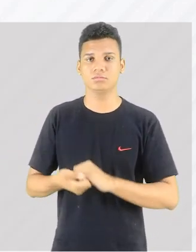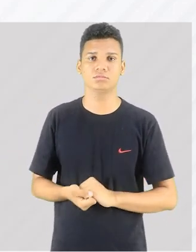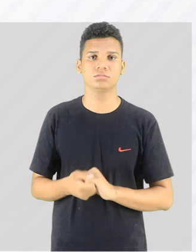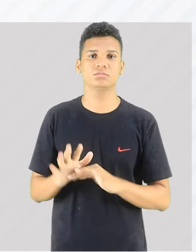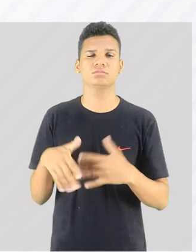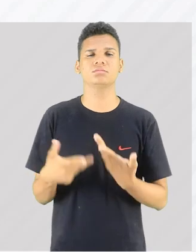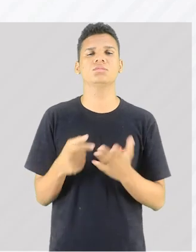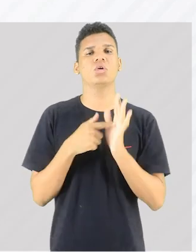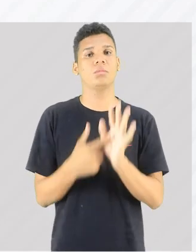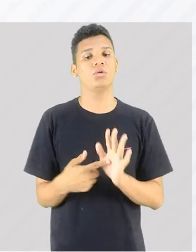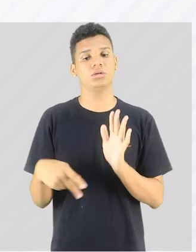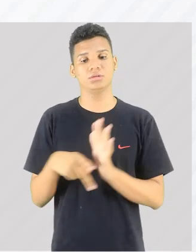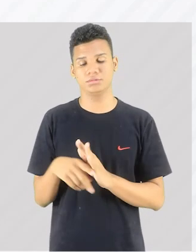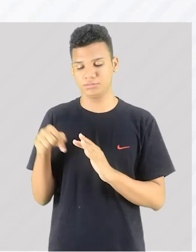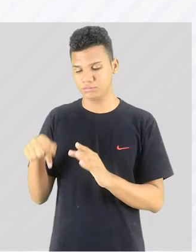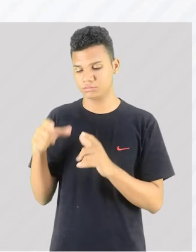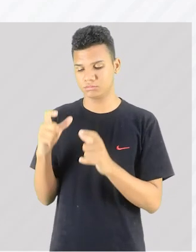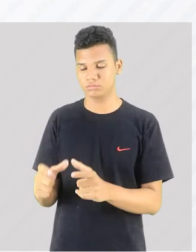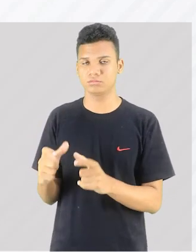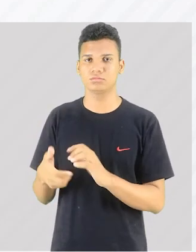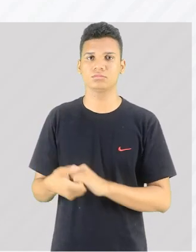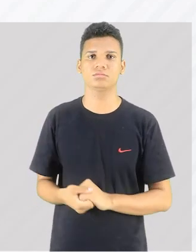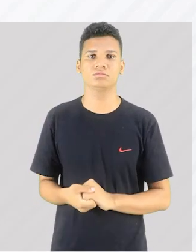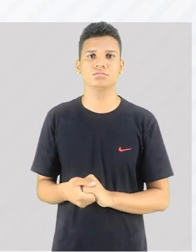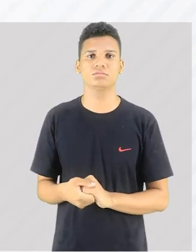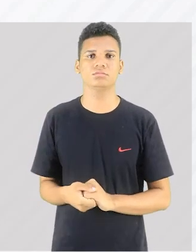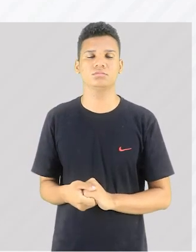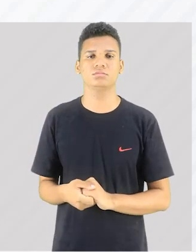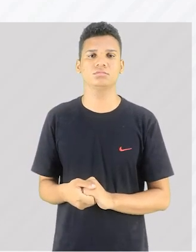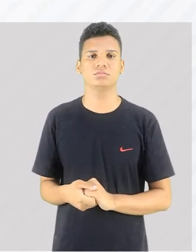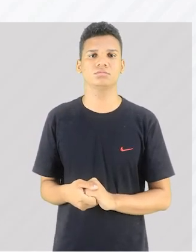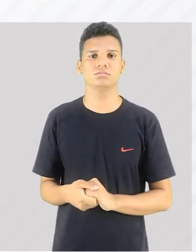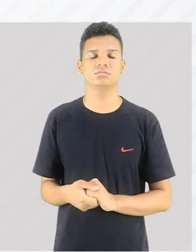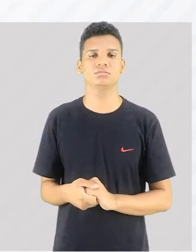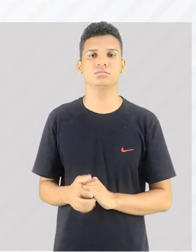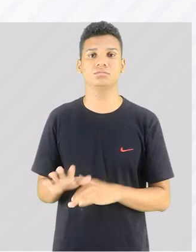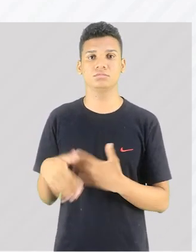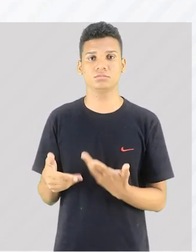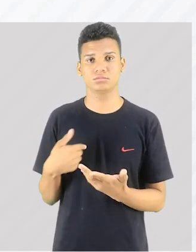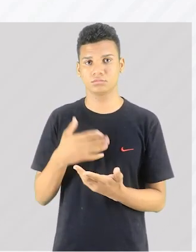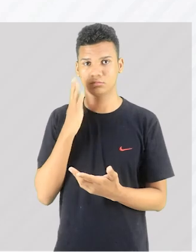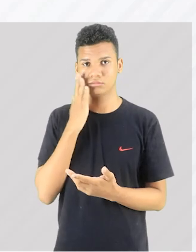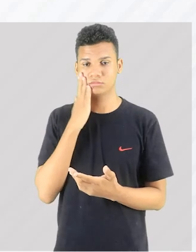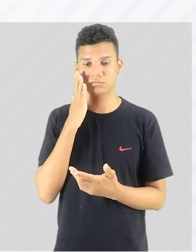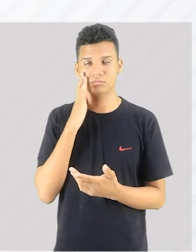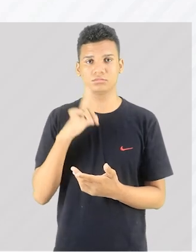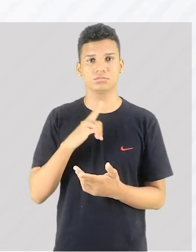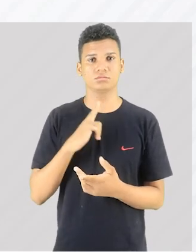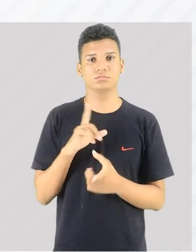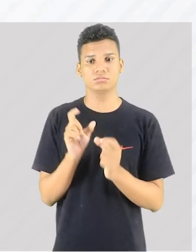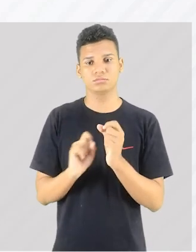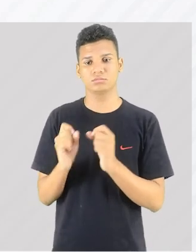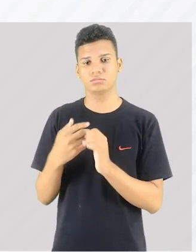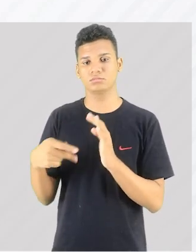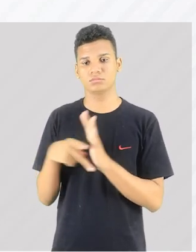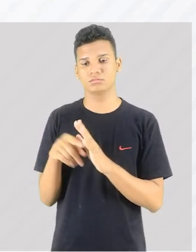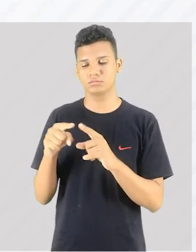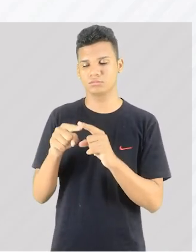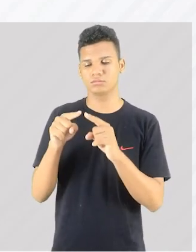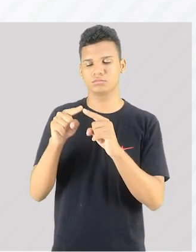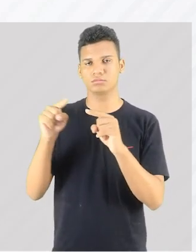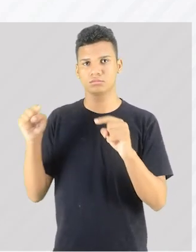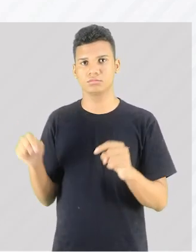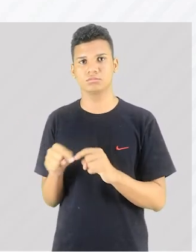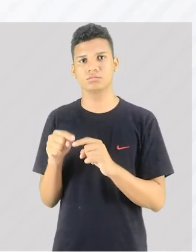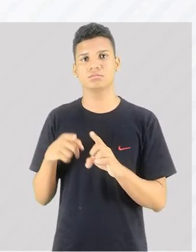como mostra na figura a parte compreendida entre o contorno da circunferência